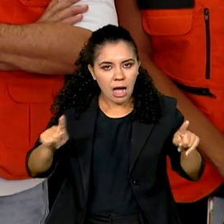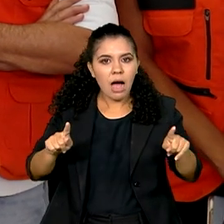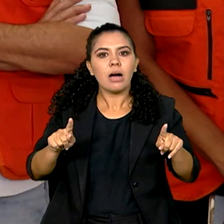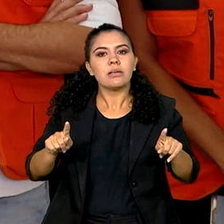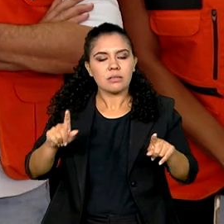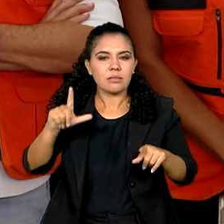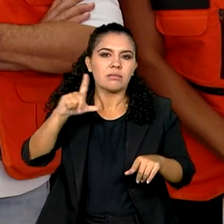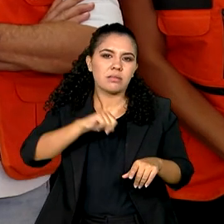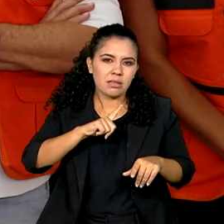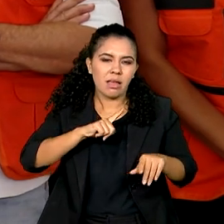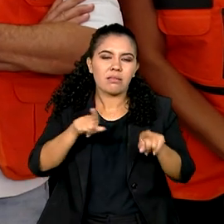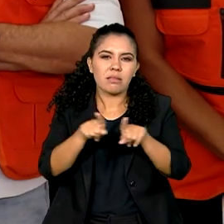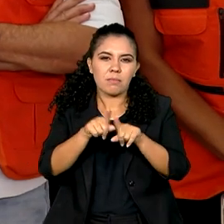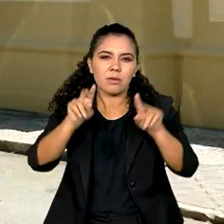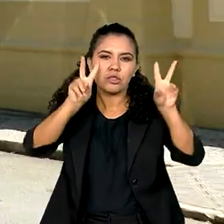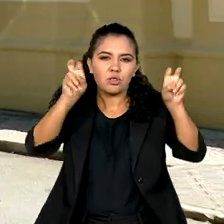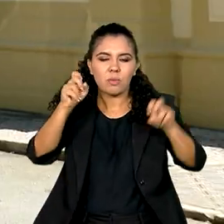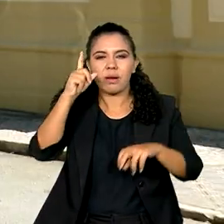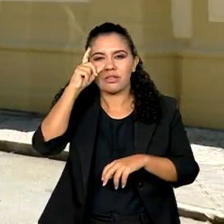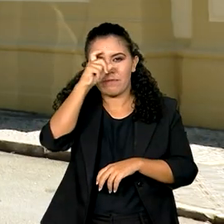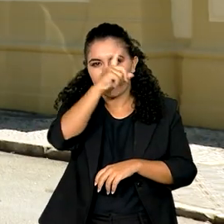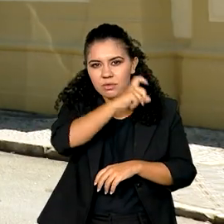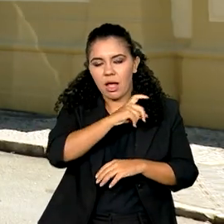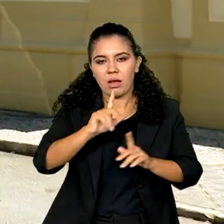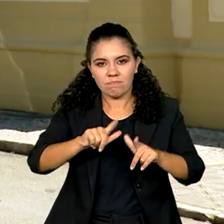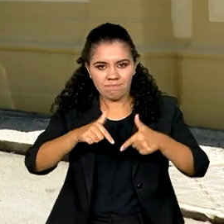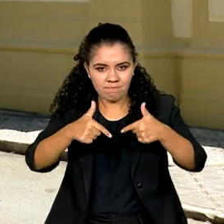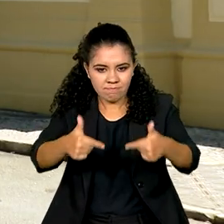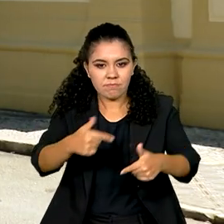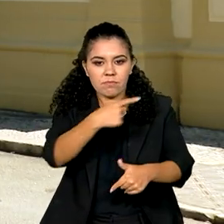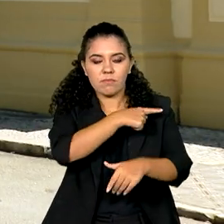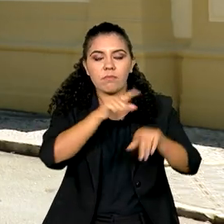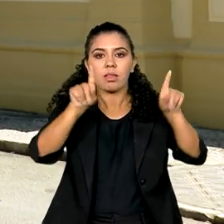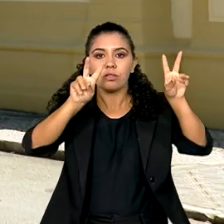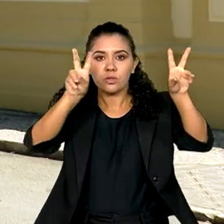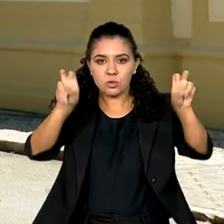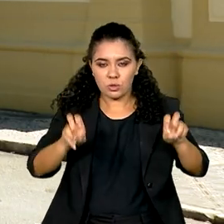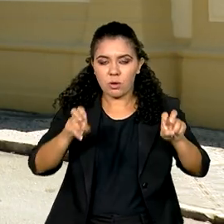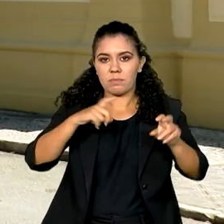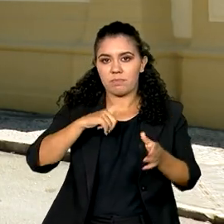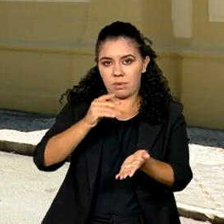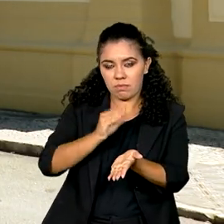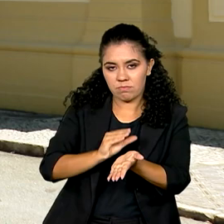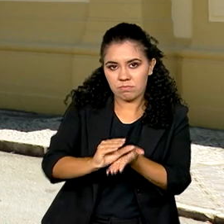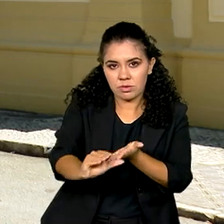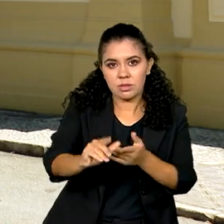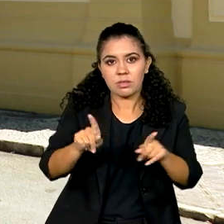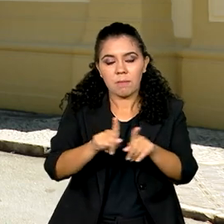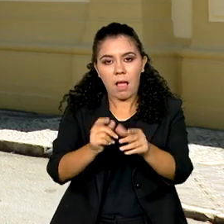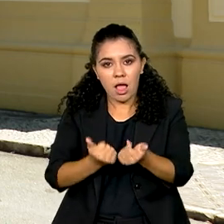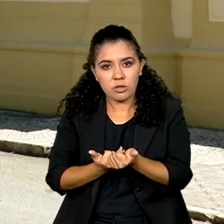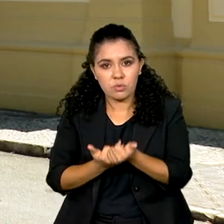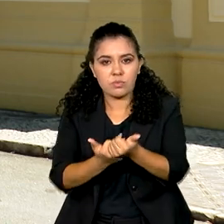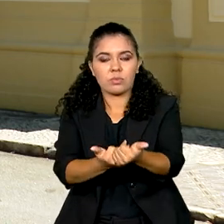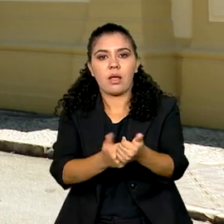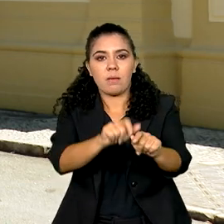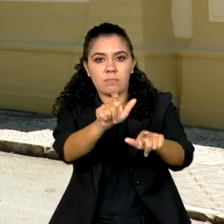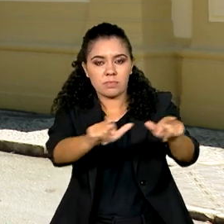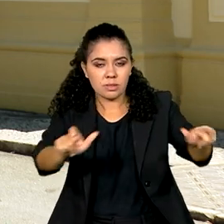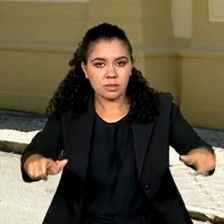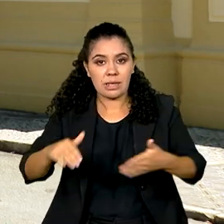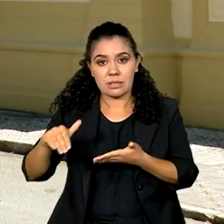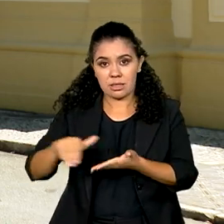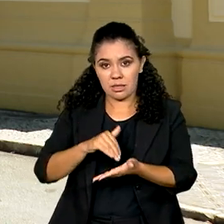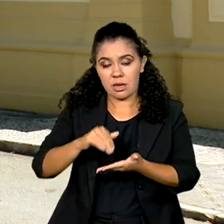uma dificuldade grande na implantação. Para agilizar a liberação de recursos e ajudar na assistência às vítimas, a Secretaria Nacional